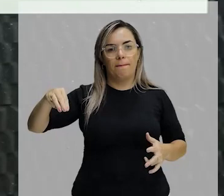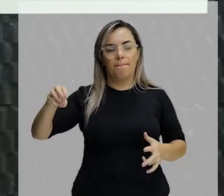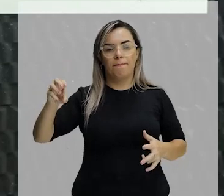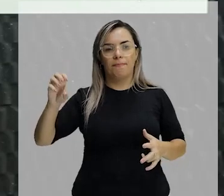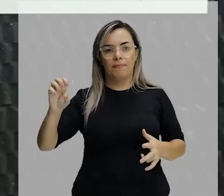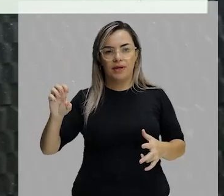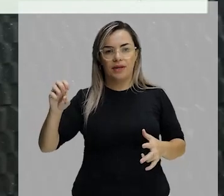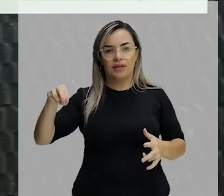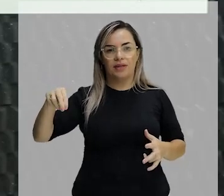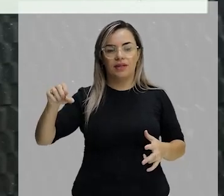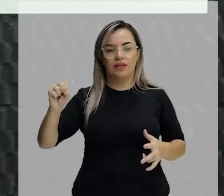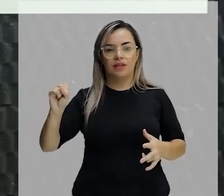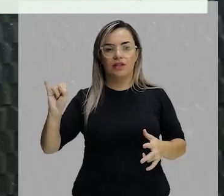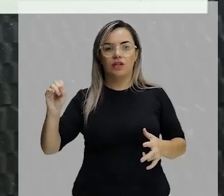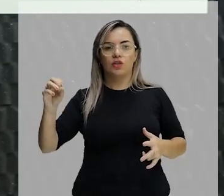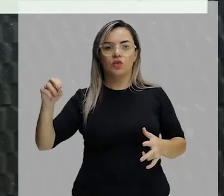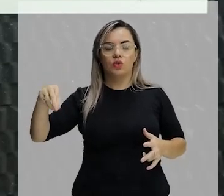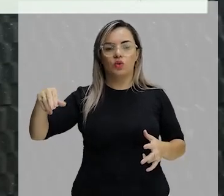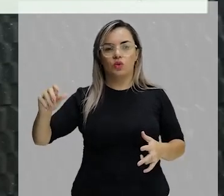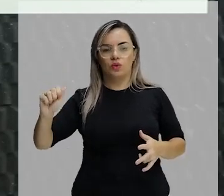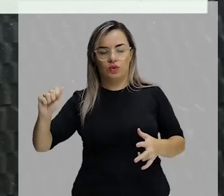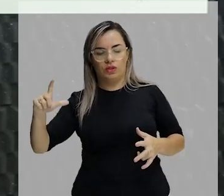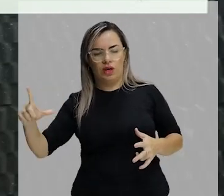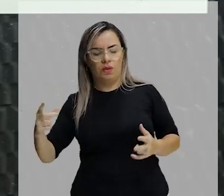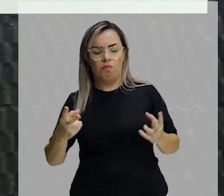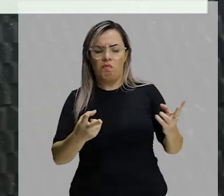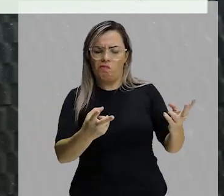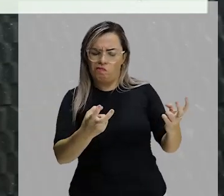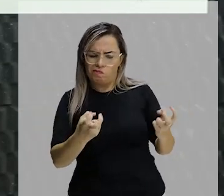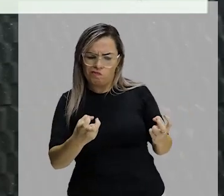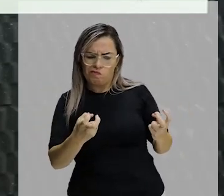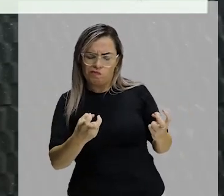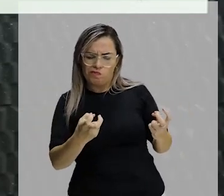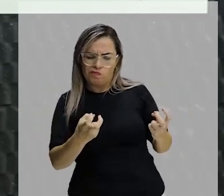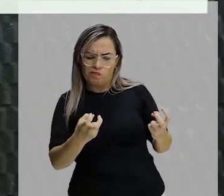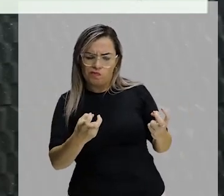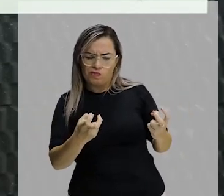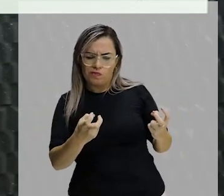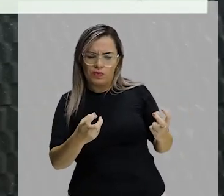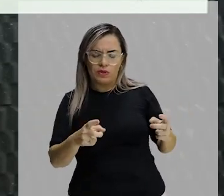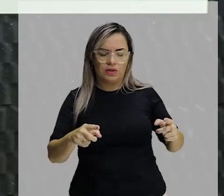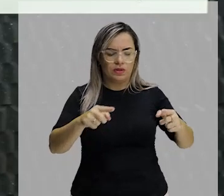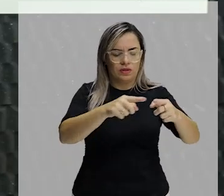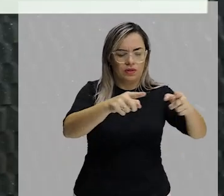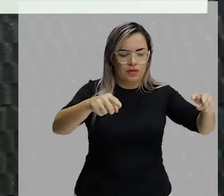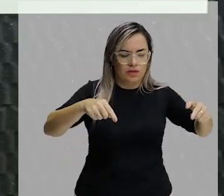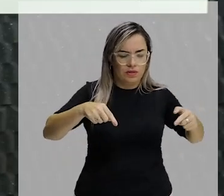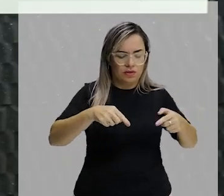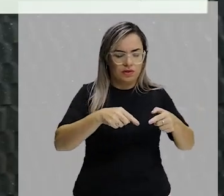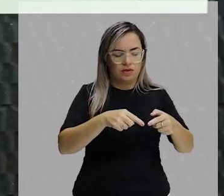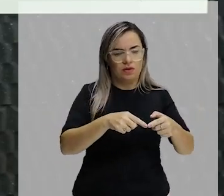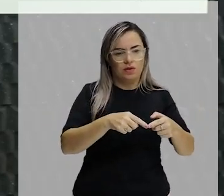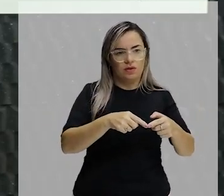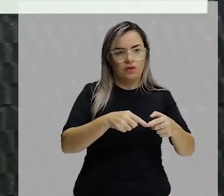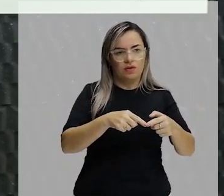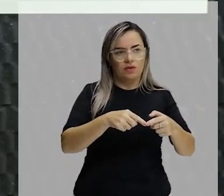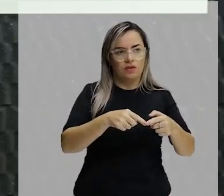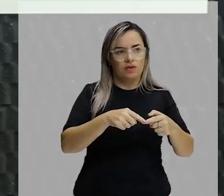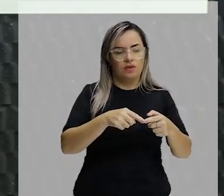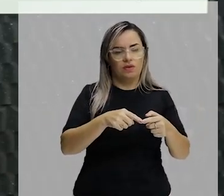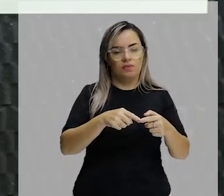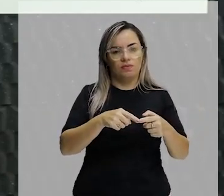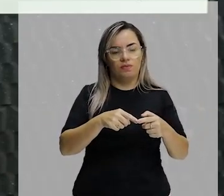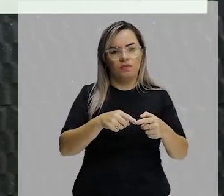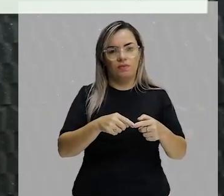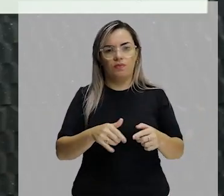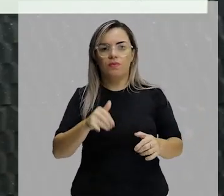vez que você perceber que você precisa do tamanho da superfície externa, aí você tem a área. Por exemplo, se eu quiser fazer uma